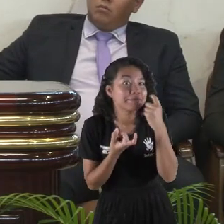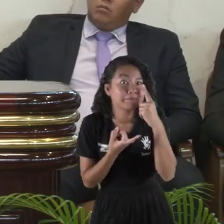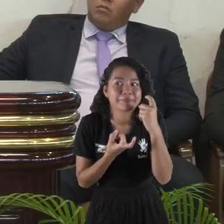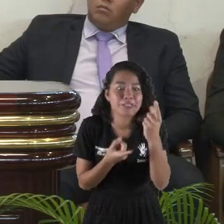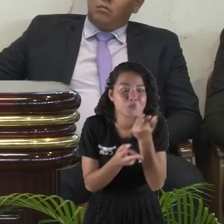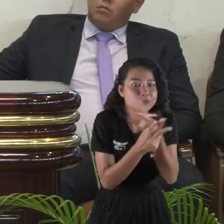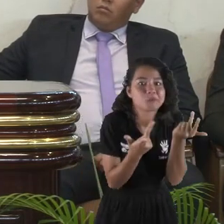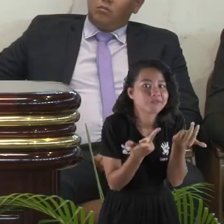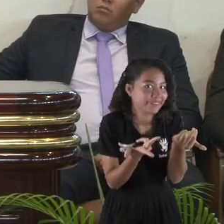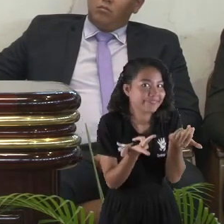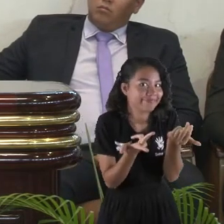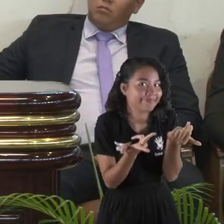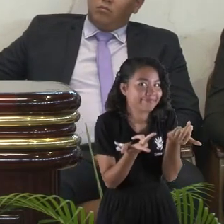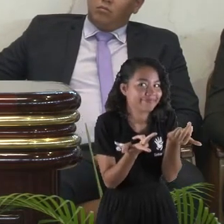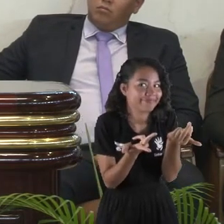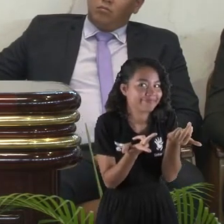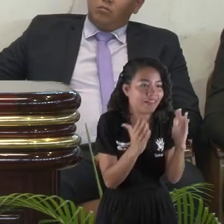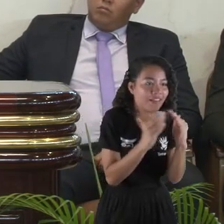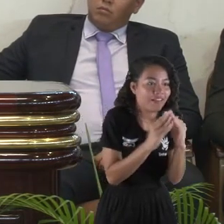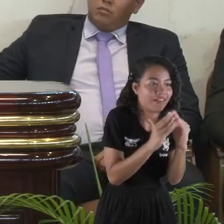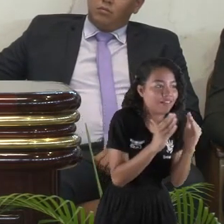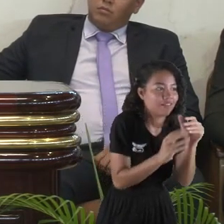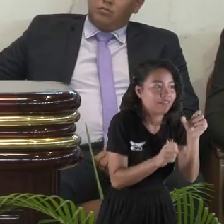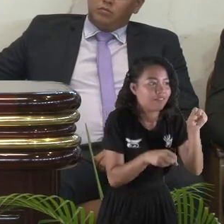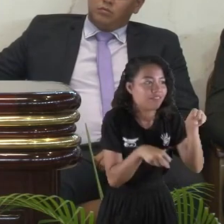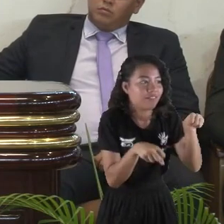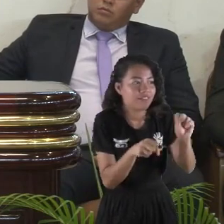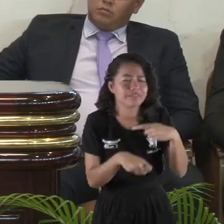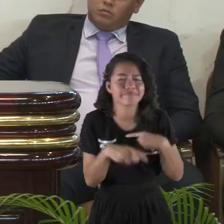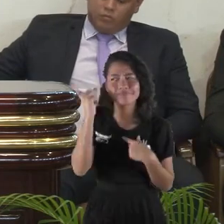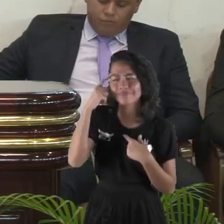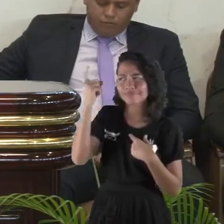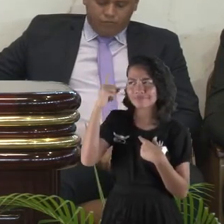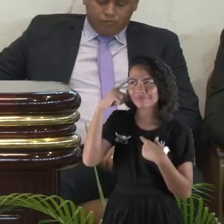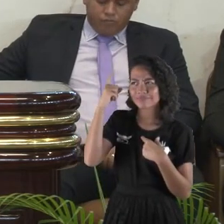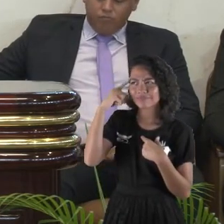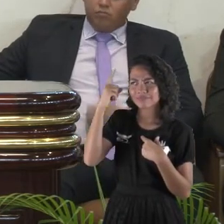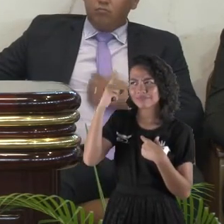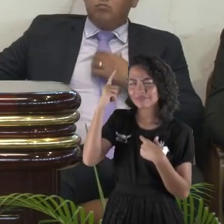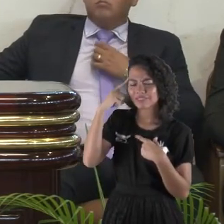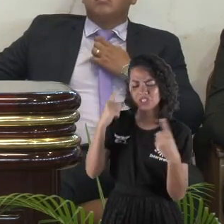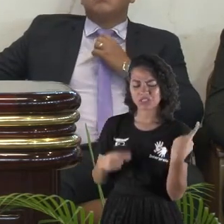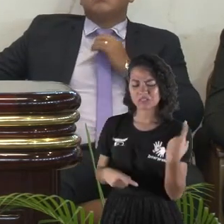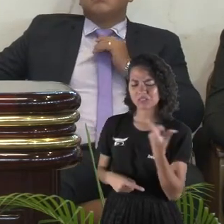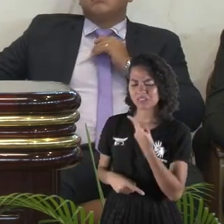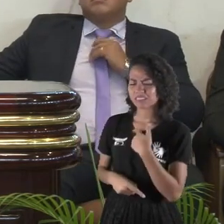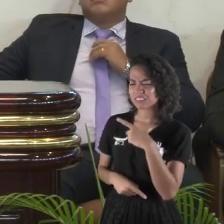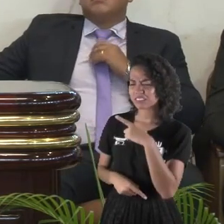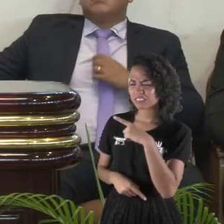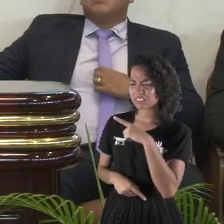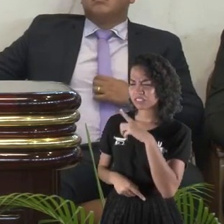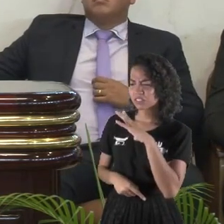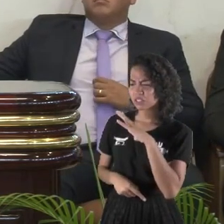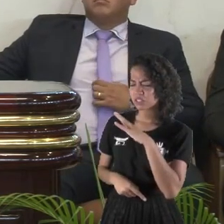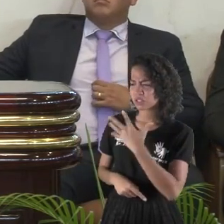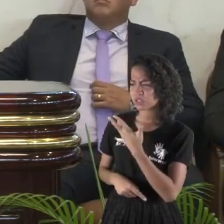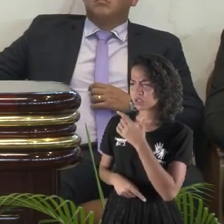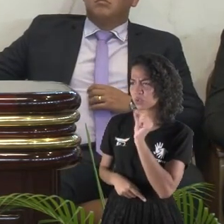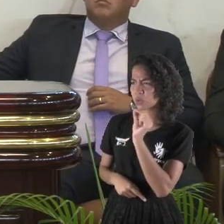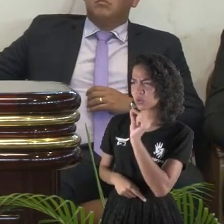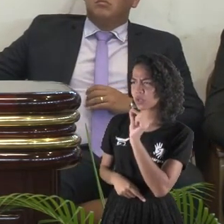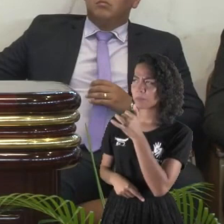eu estava ali pensando em reflexão, cheguei até a comentar com a minha mãe, será que nós teríamos coragem de fazer a oração de